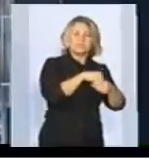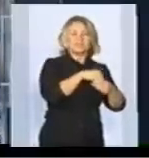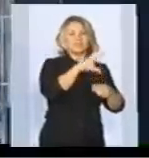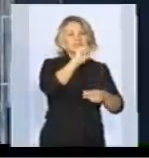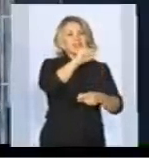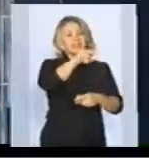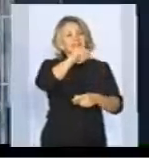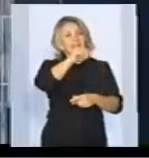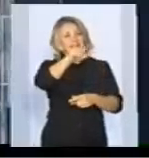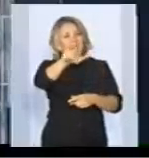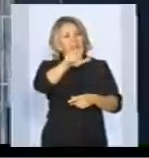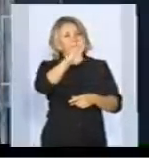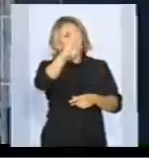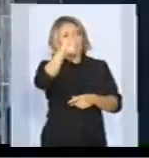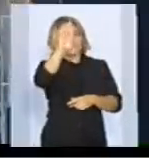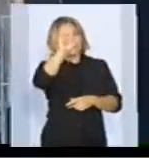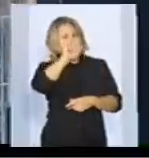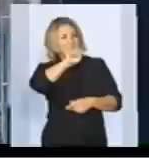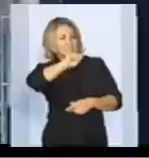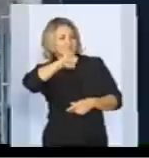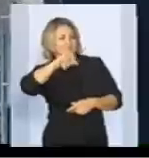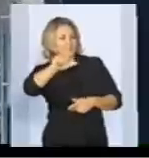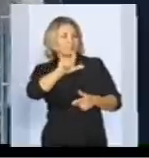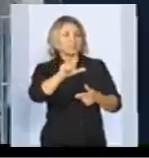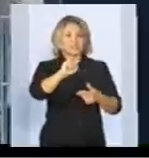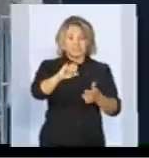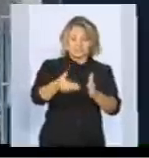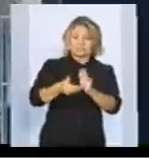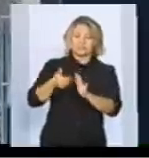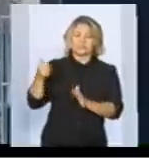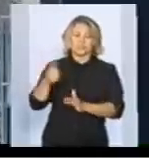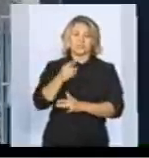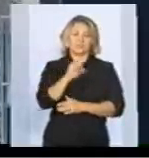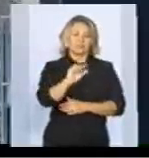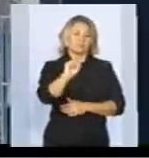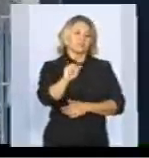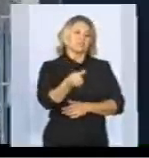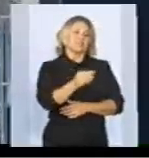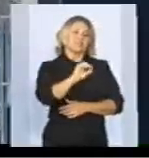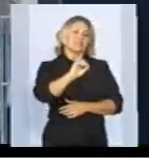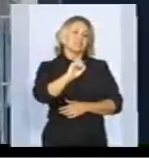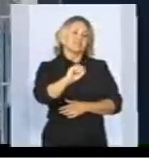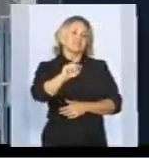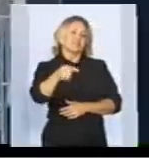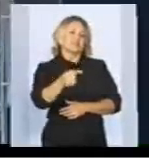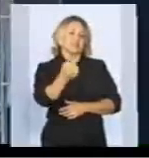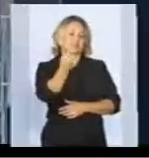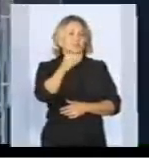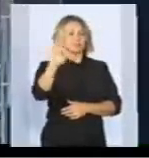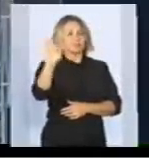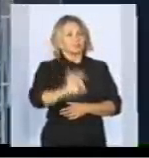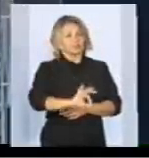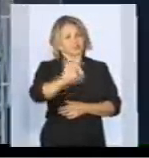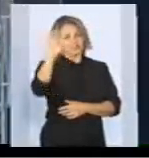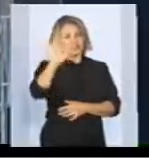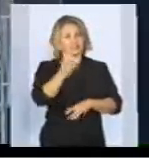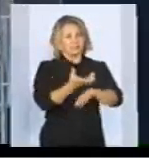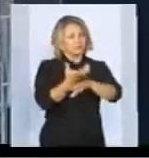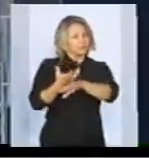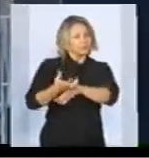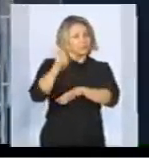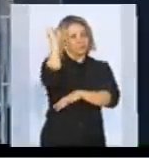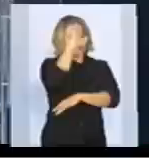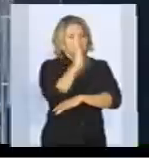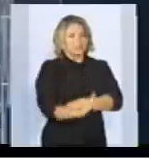o tempo cai para 1,03 da programação proximadamente e portanto é nesse